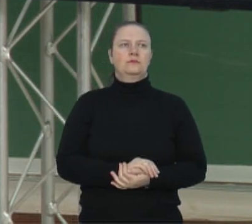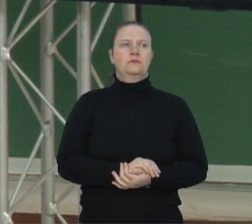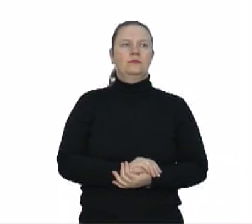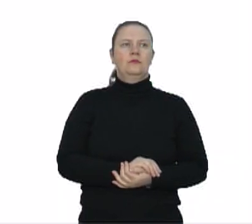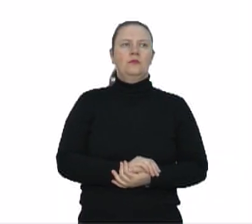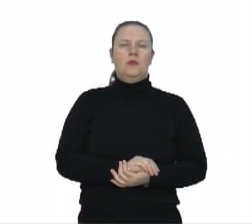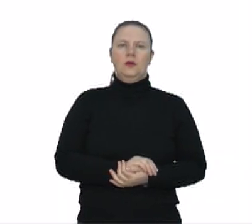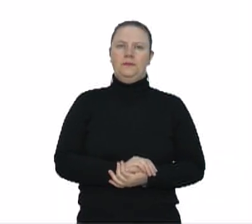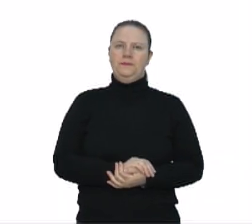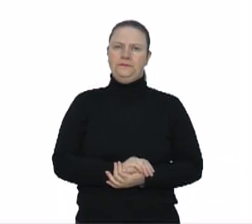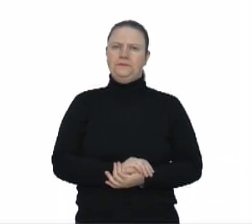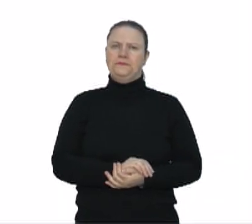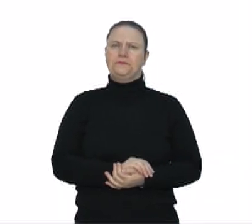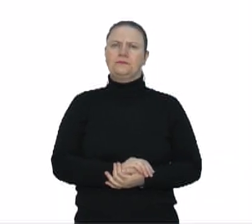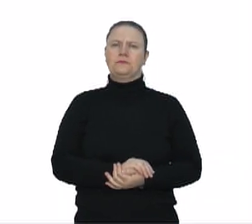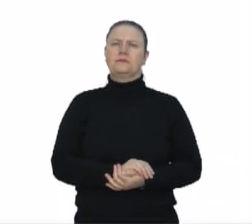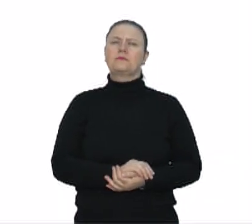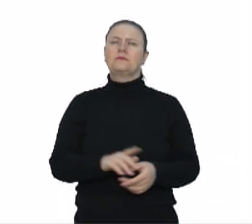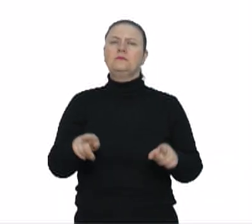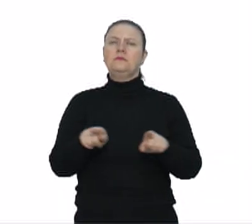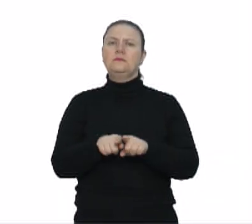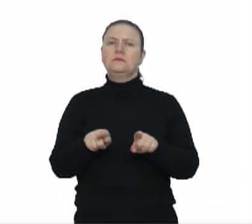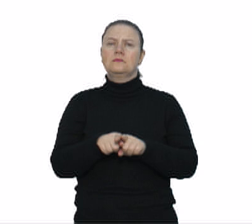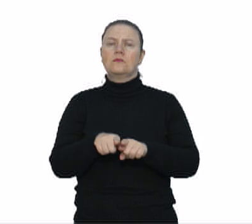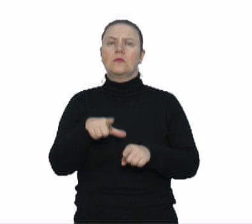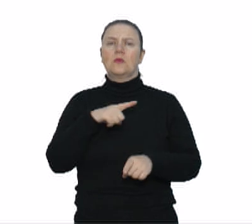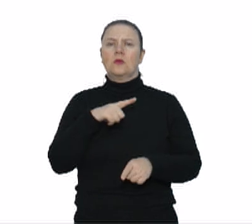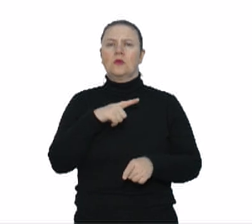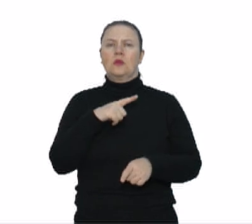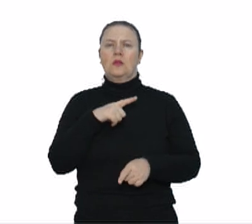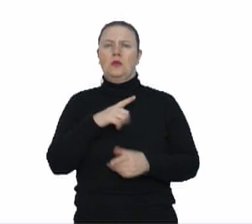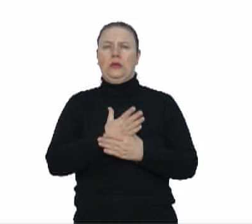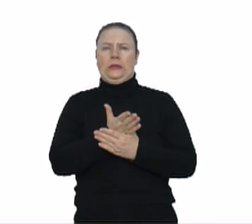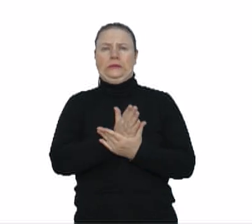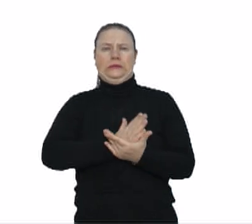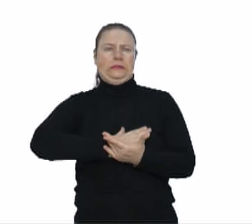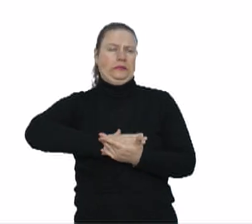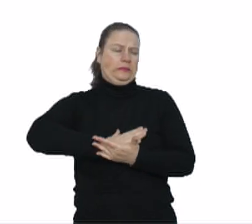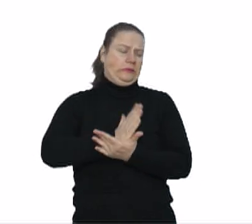A gente também falou sobre ruído e silêncio. Então, o ruído